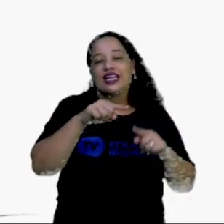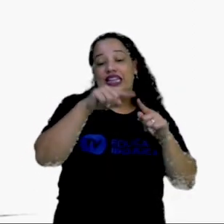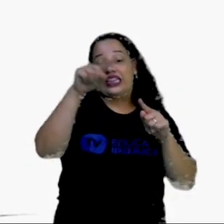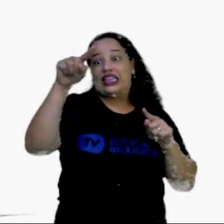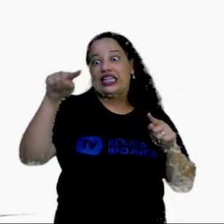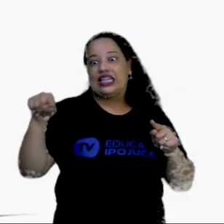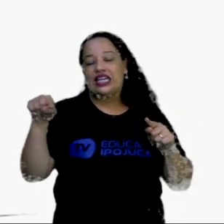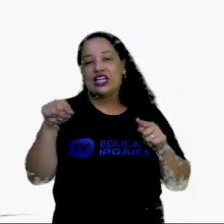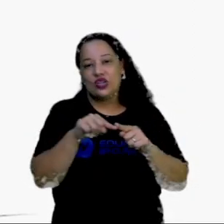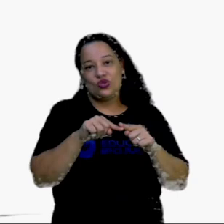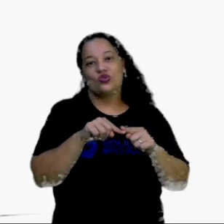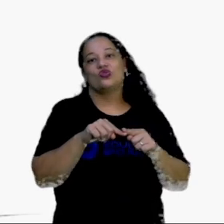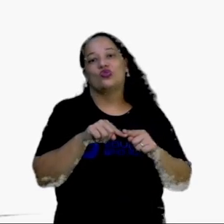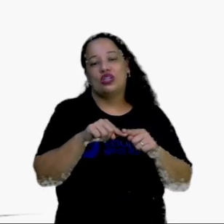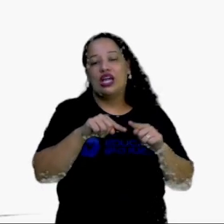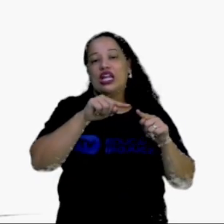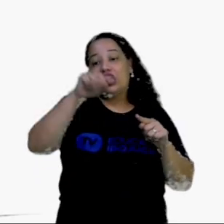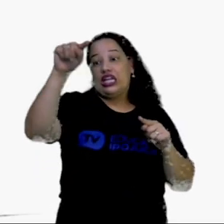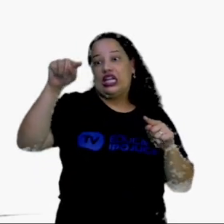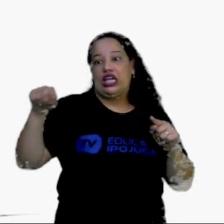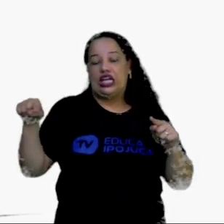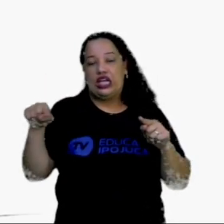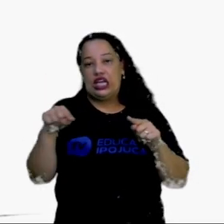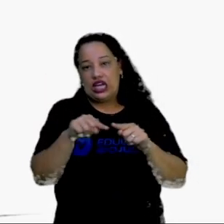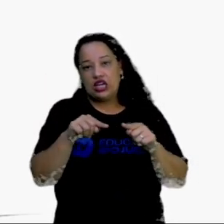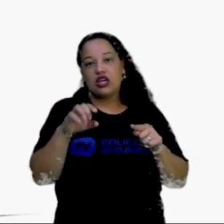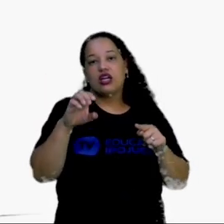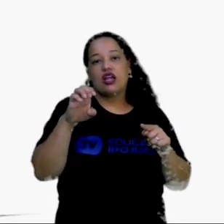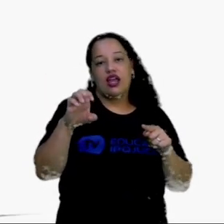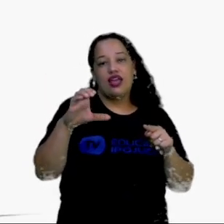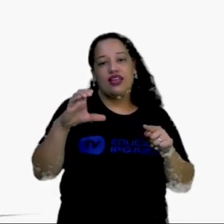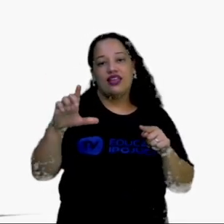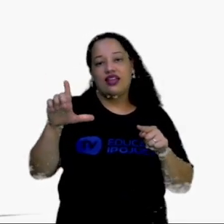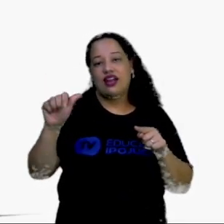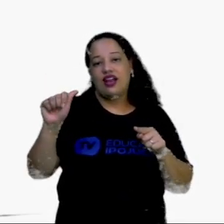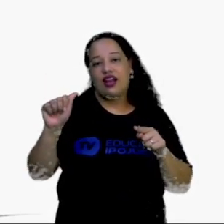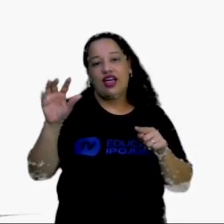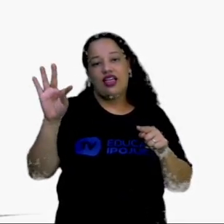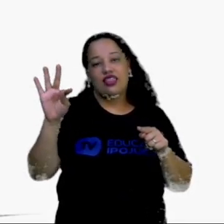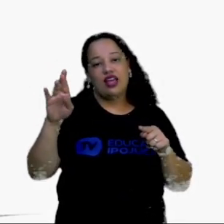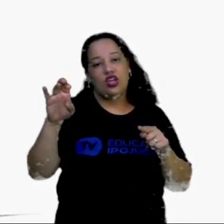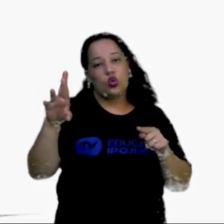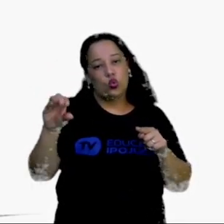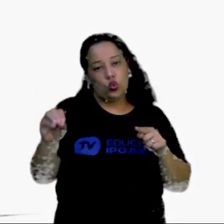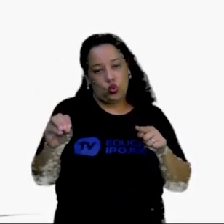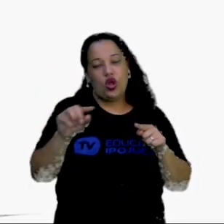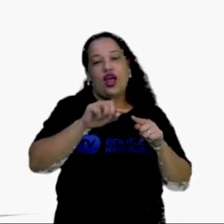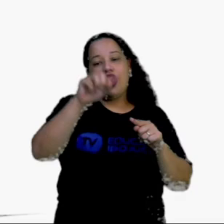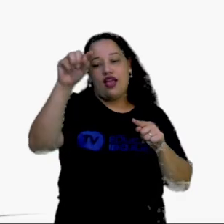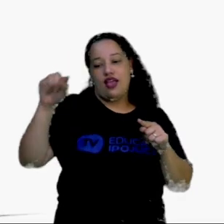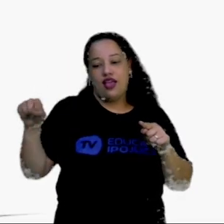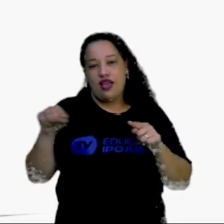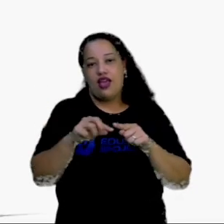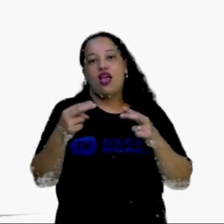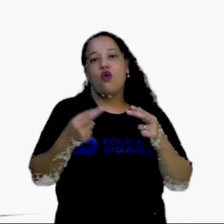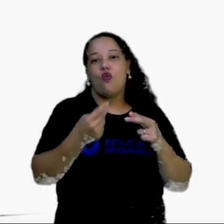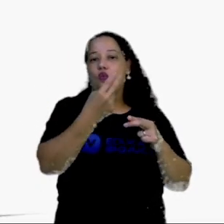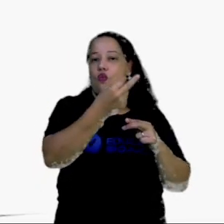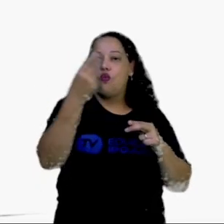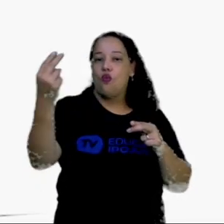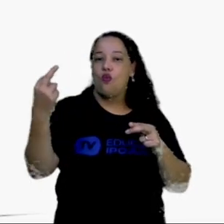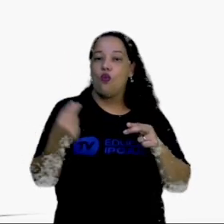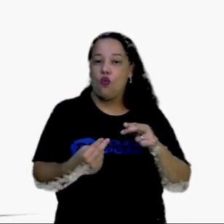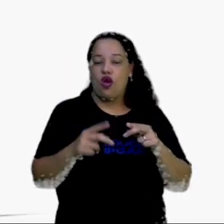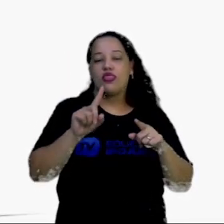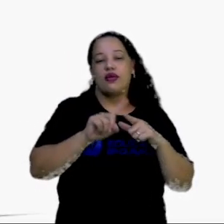triângulos equiláteros. O que significa triângulo equiláteros? Cuja medida dos lados também são iguais e as